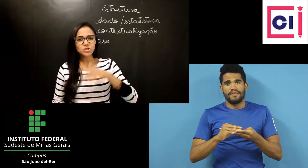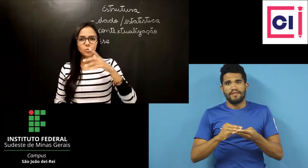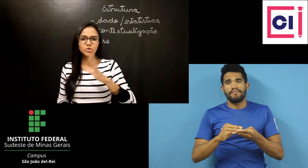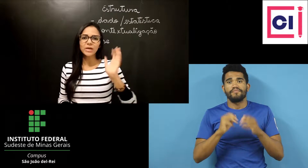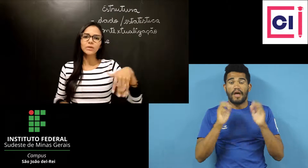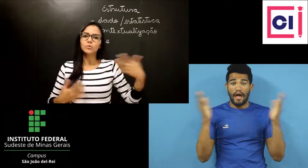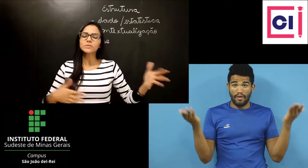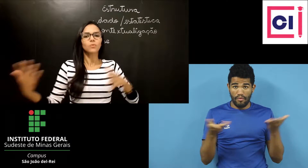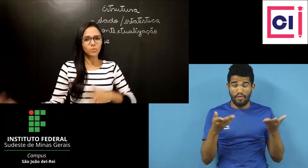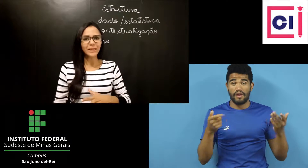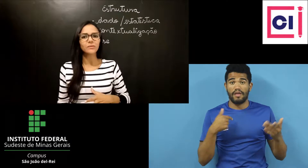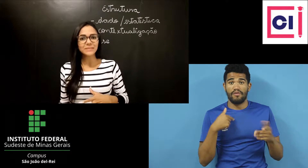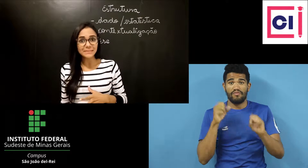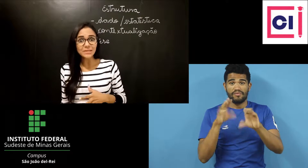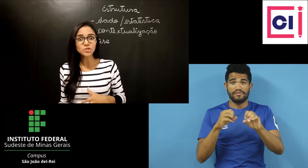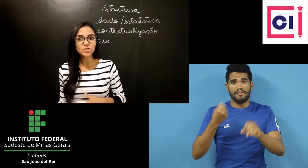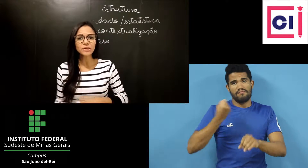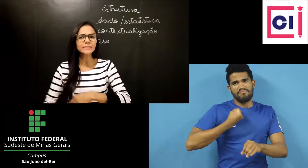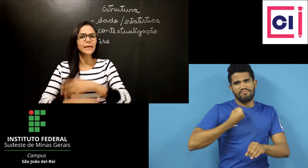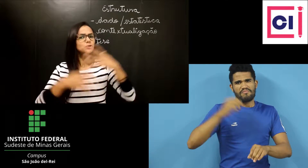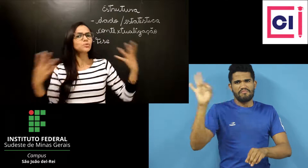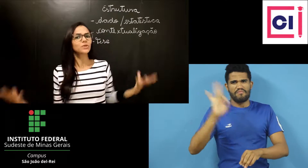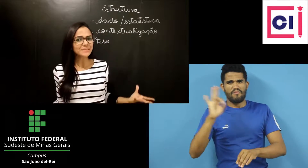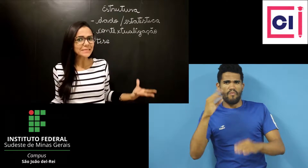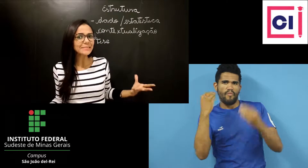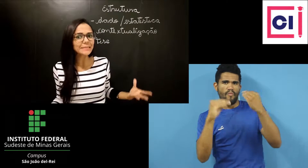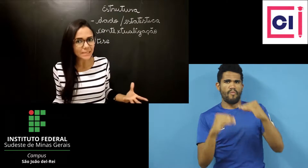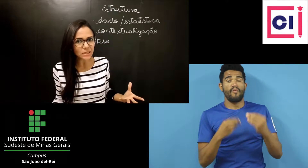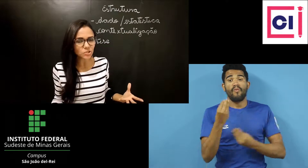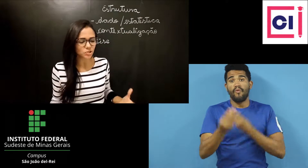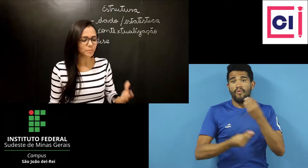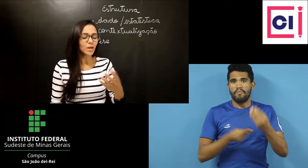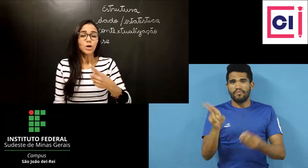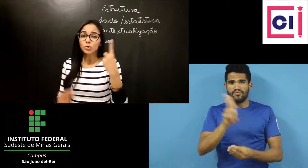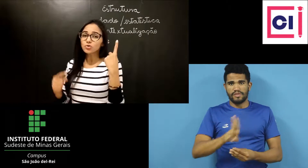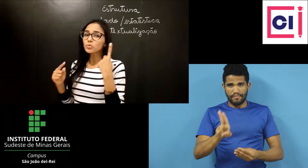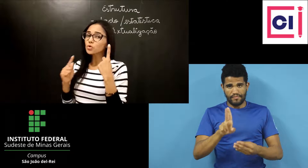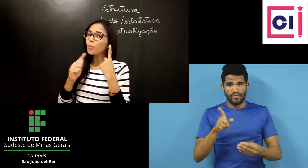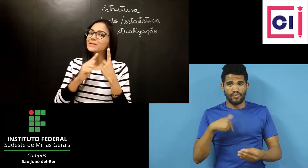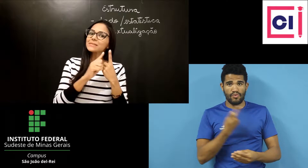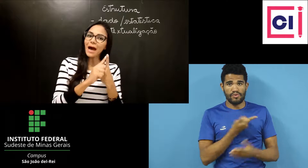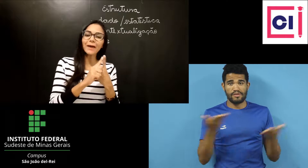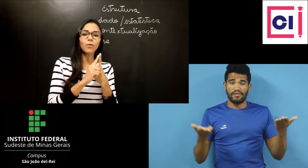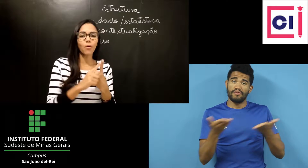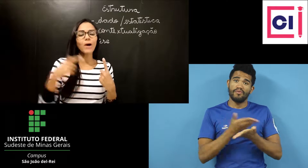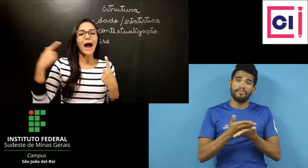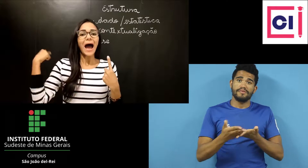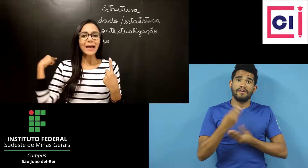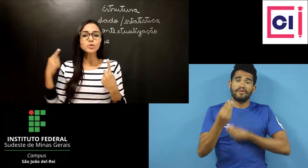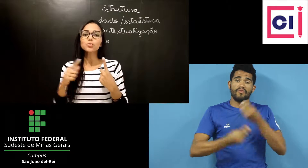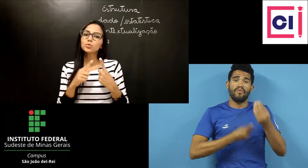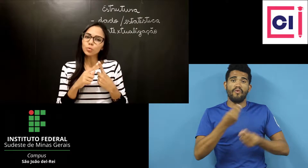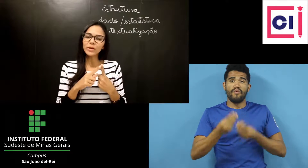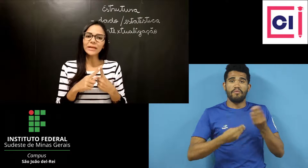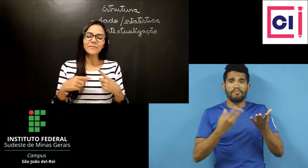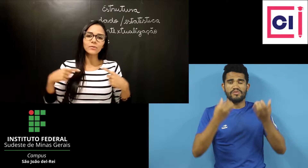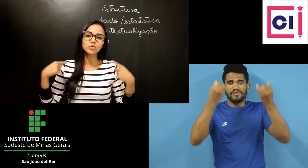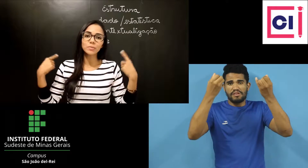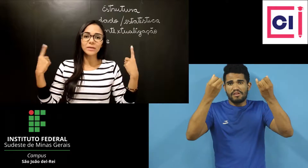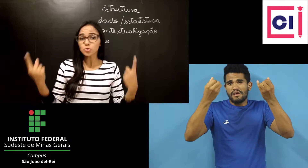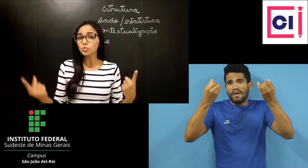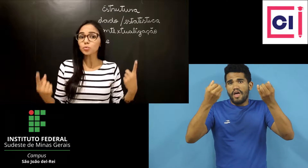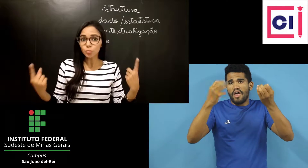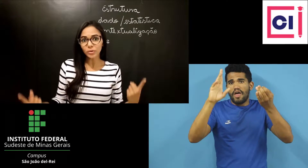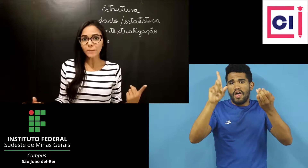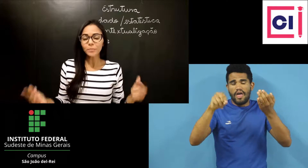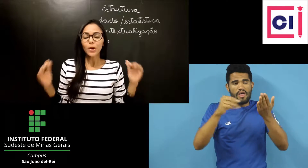A aula de hoje é a introdução com dados e estatísticas. E a estrutura vai ser a seguinte. Nós vamos começar com a estrutura, né? Falando